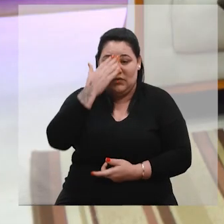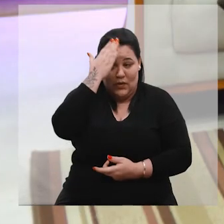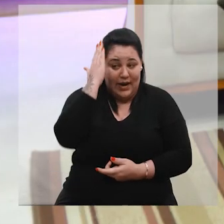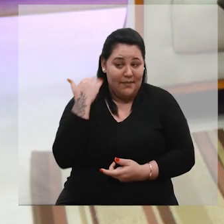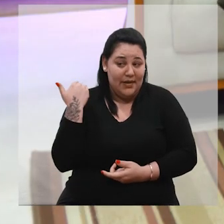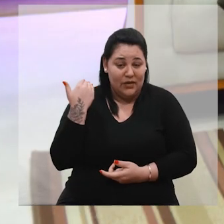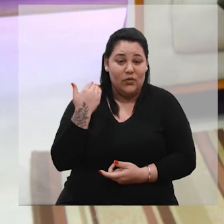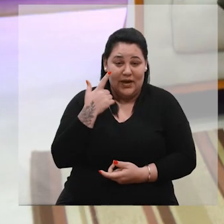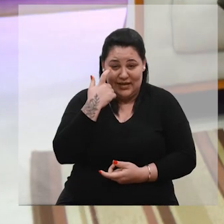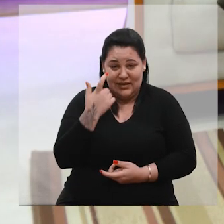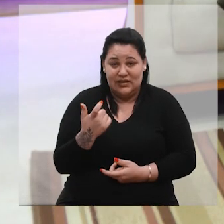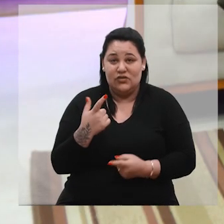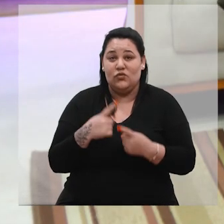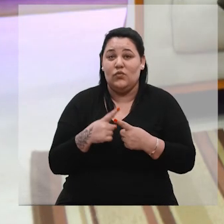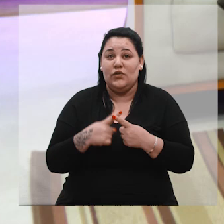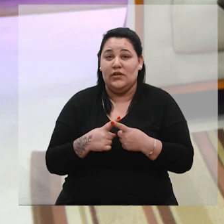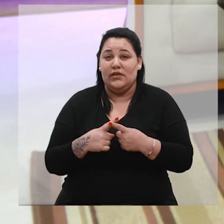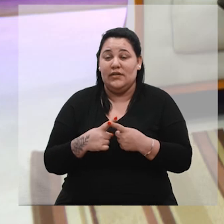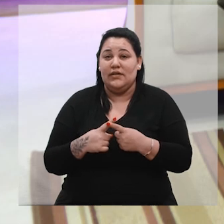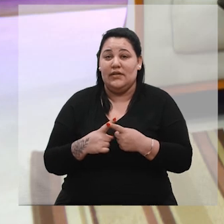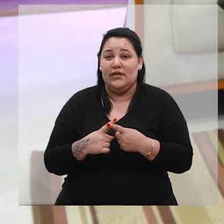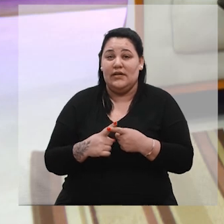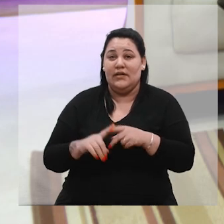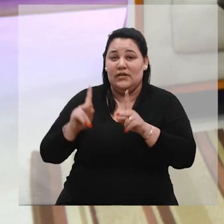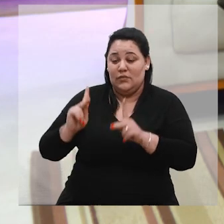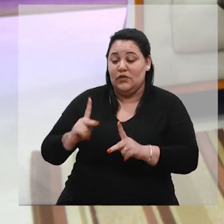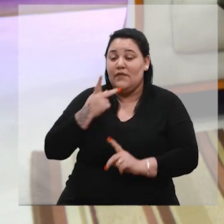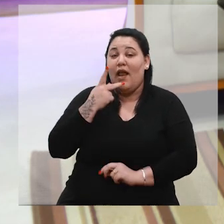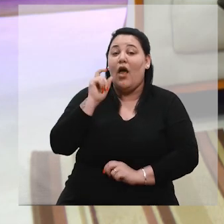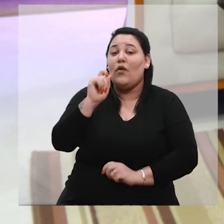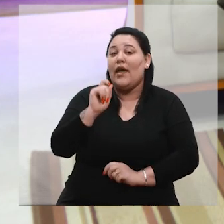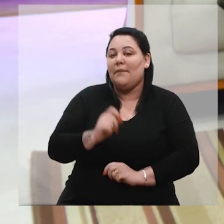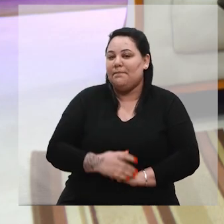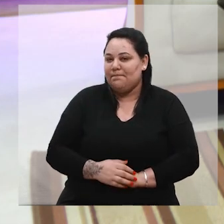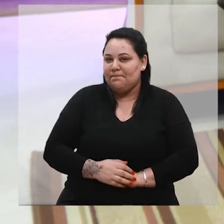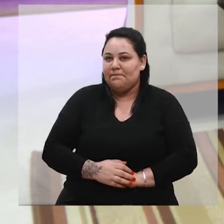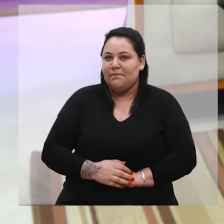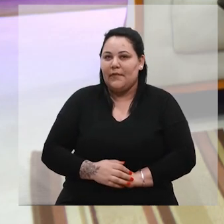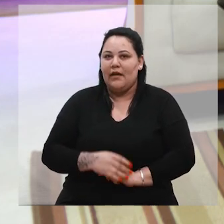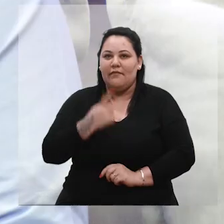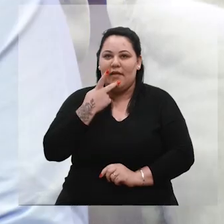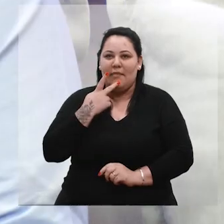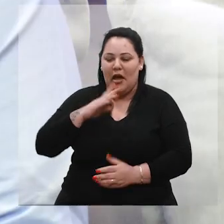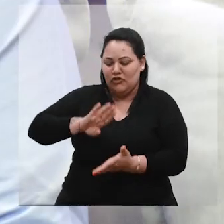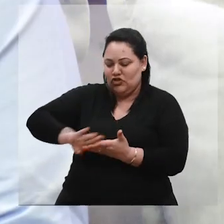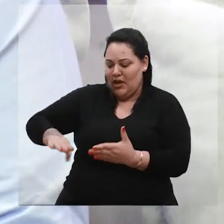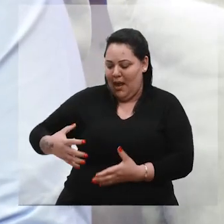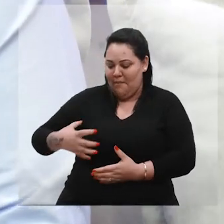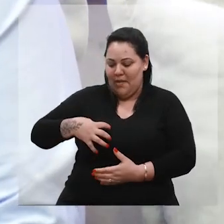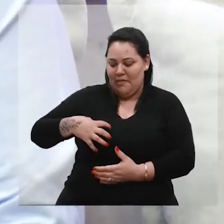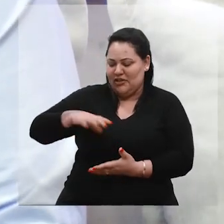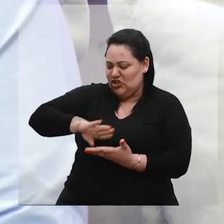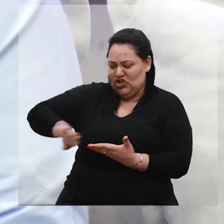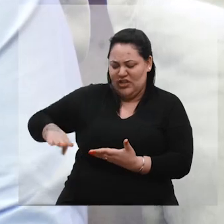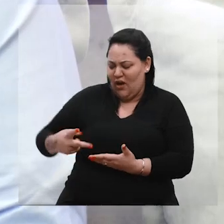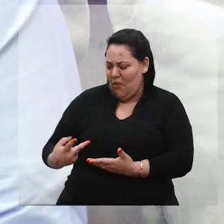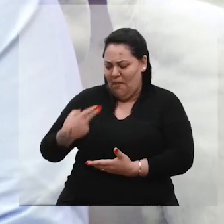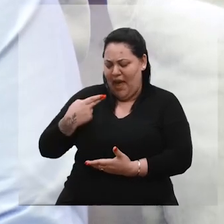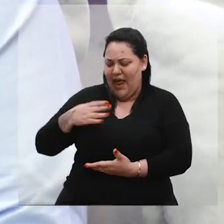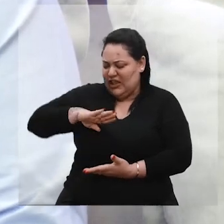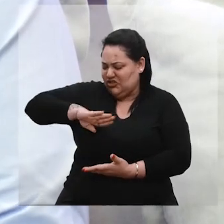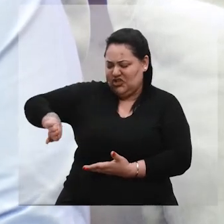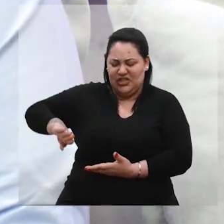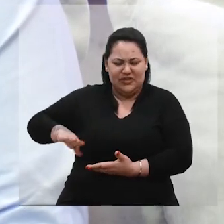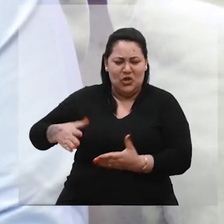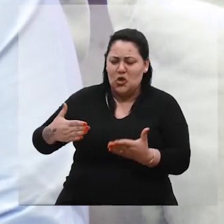muito interessante, porque as minhas pacientes falam que, assim, elas chegam e dizem, pode tirar a mama, né? Pode